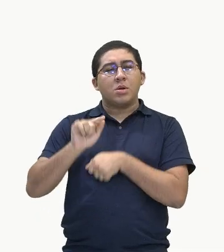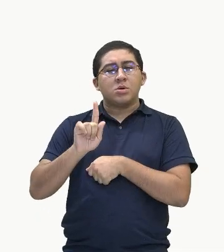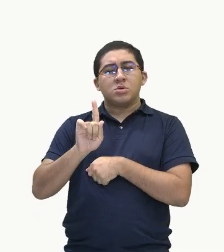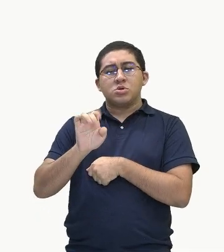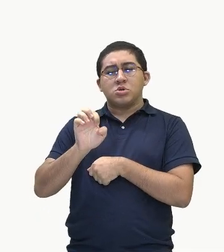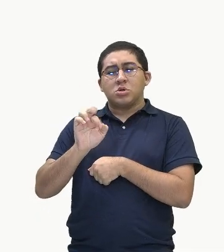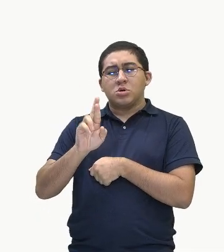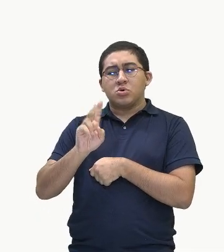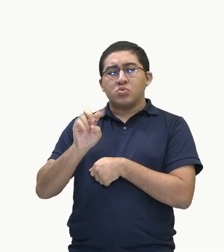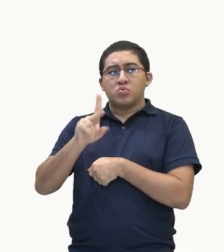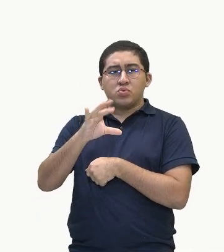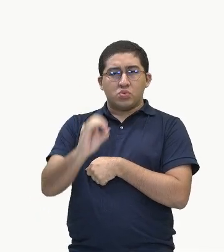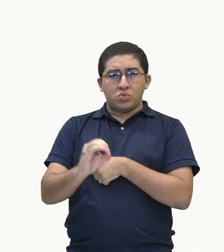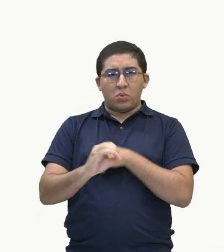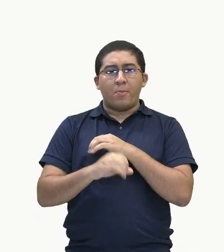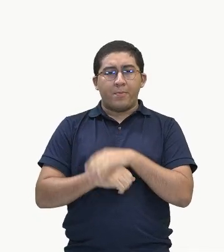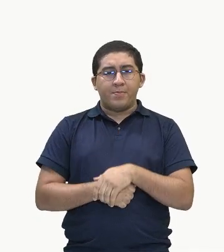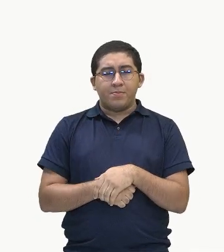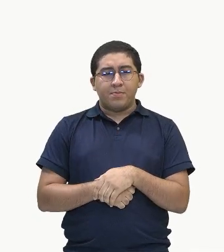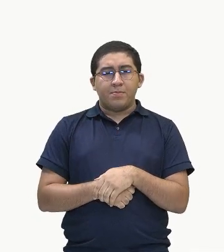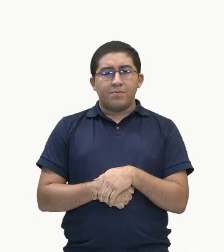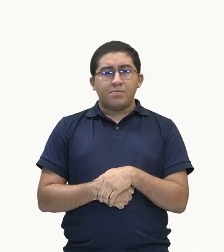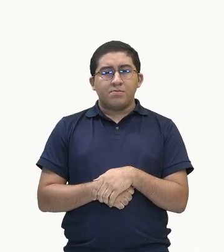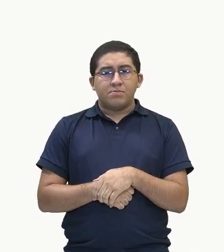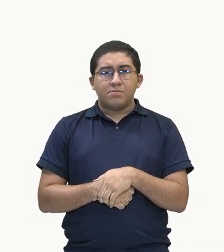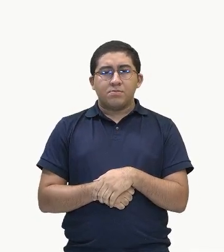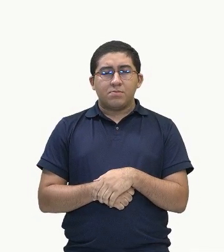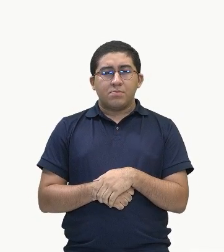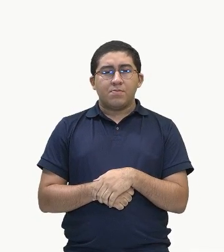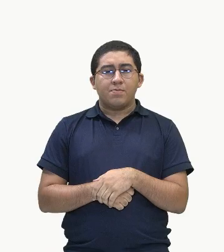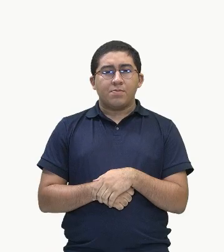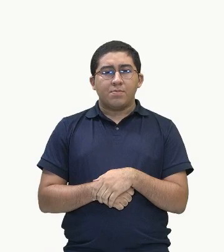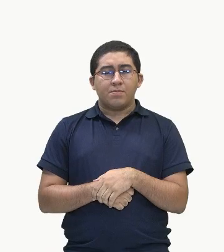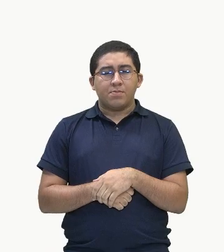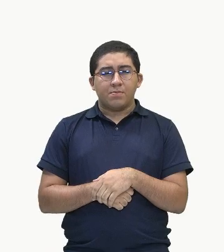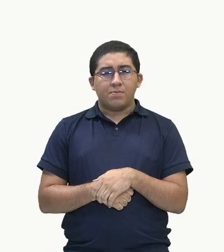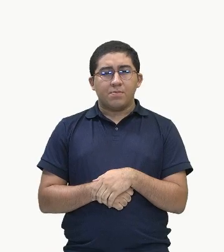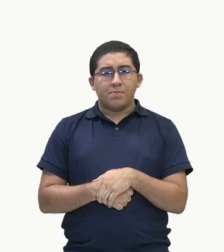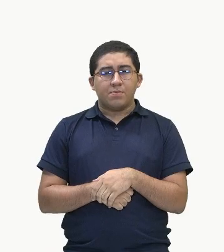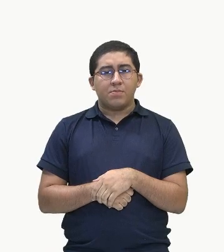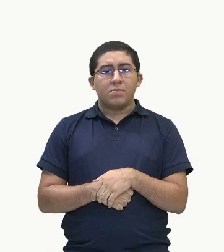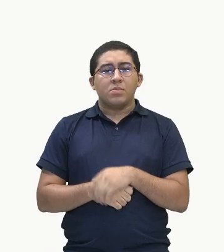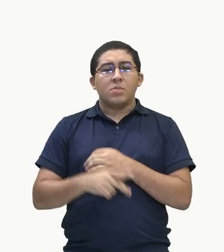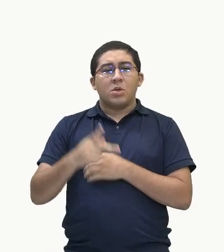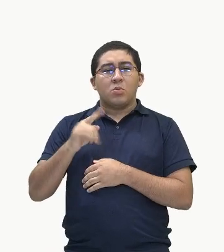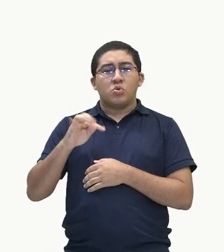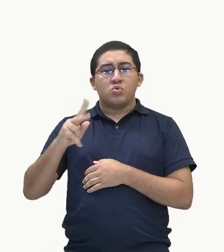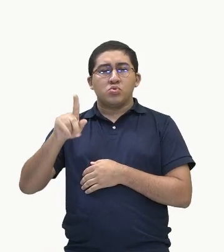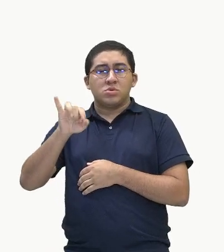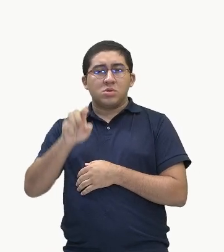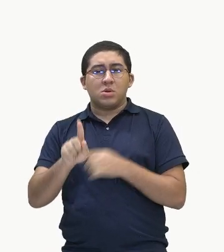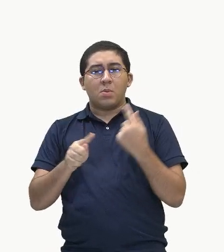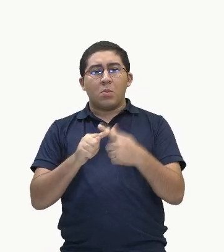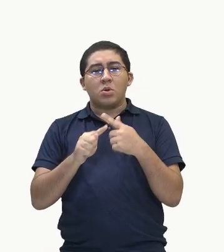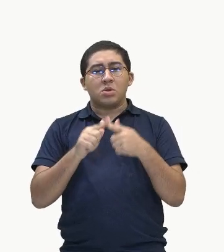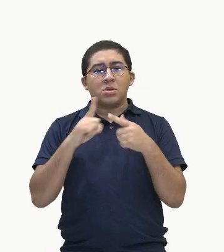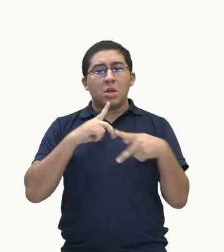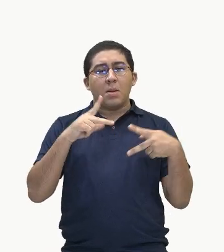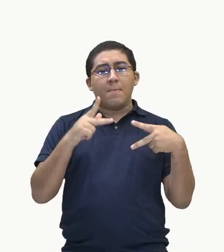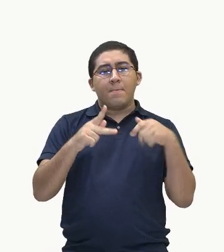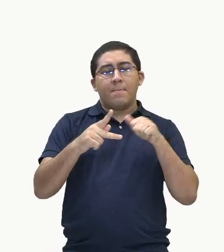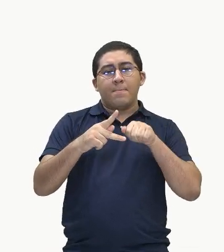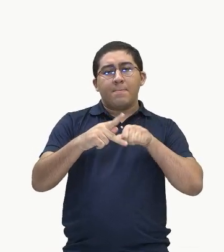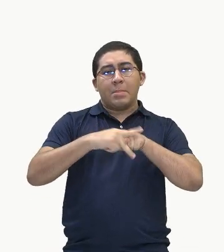electric eels are capable of producing electricity. Producing porque eu tenho aqui a